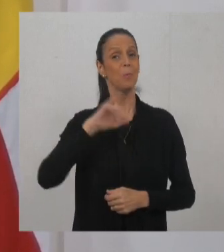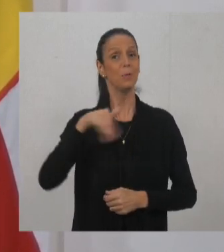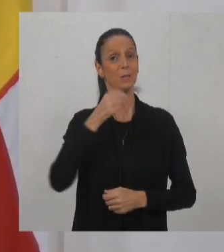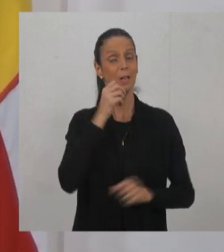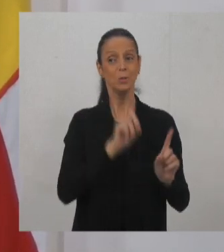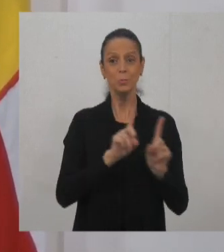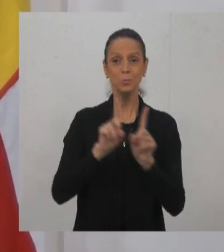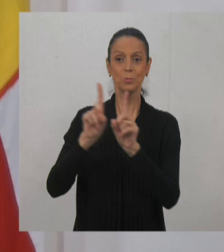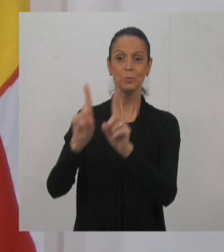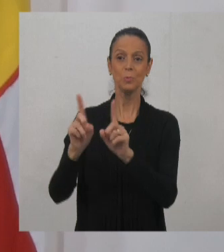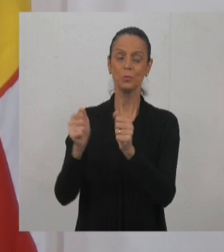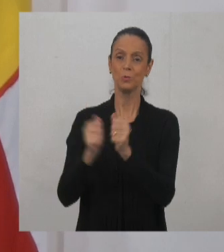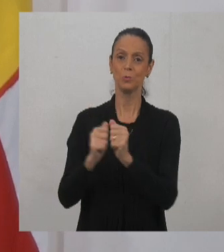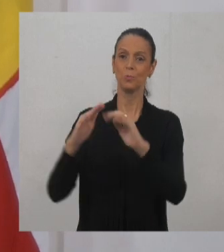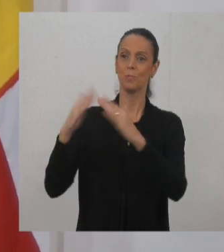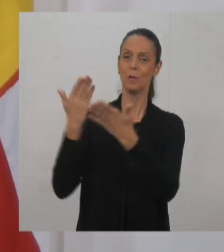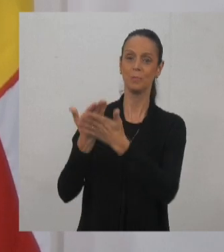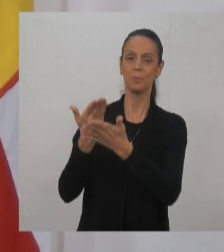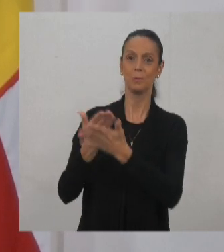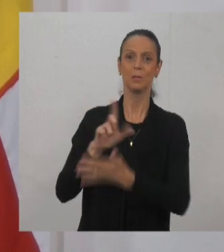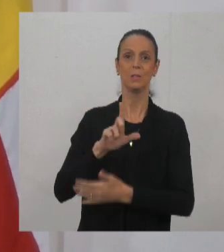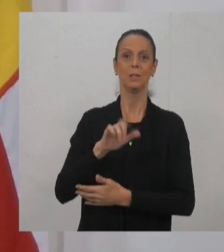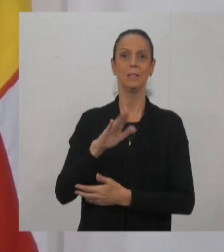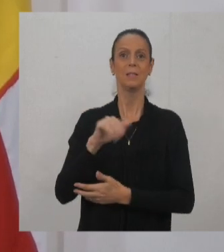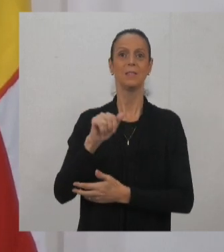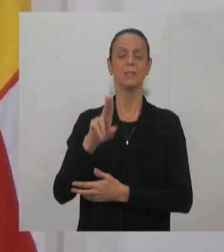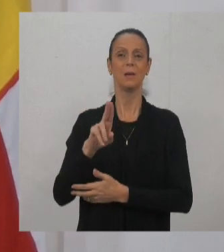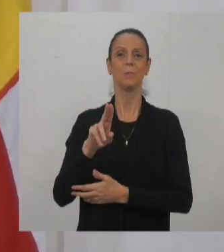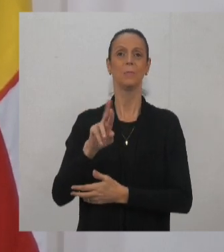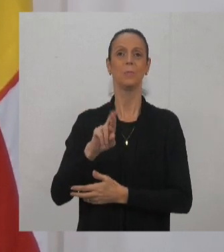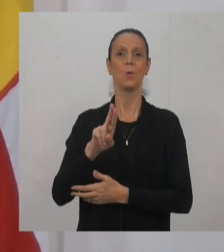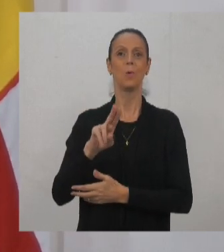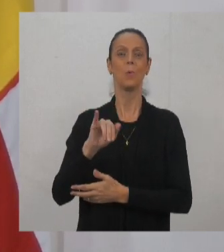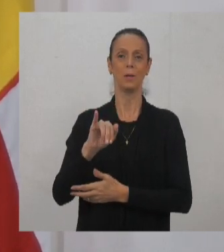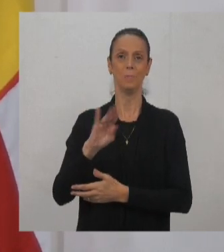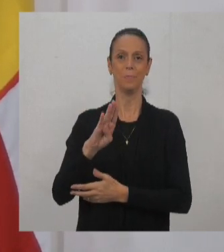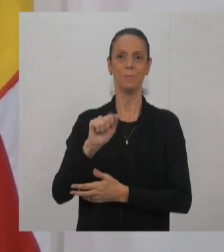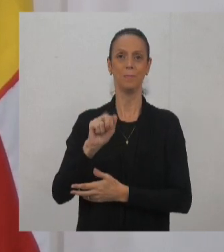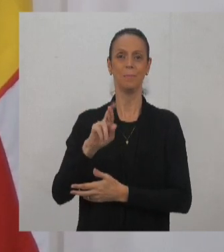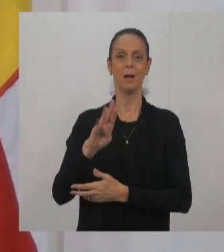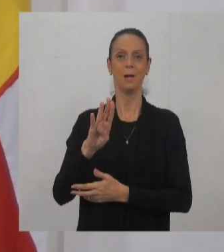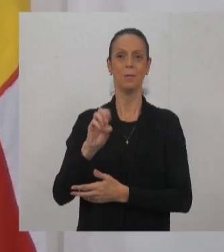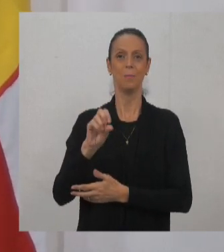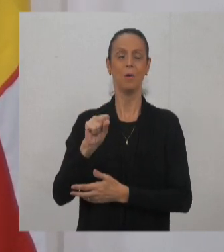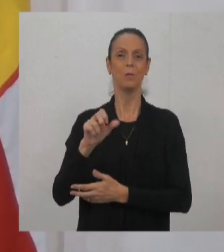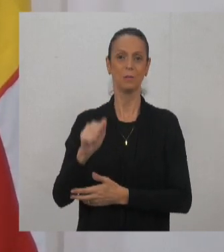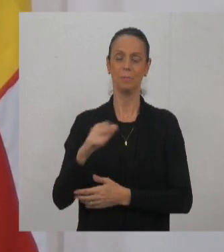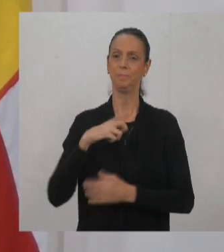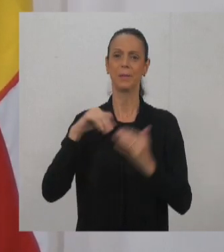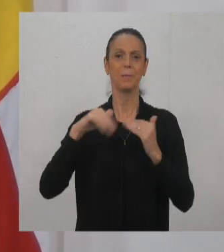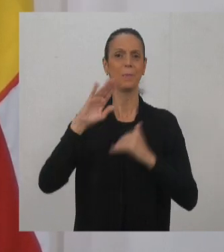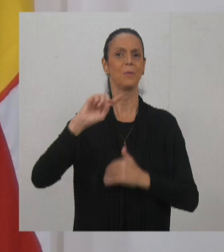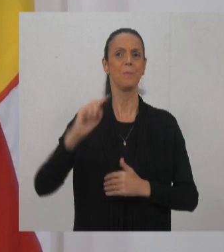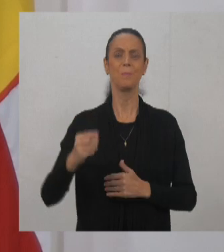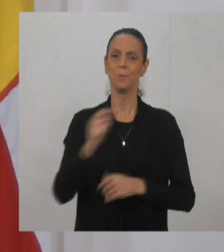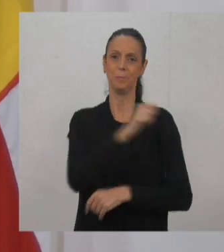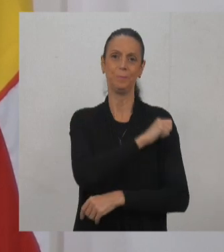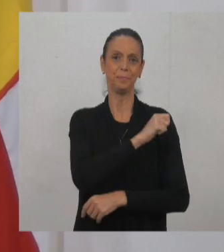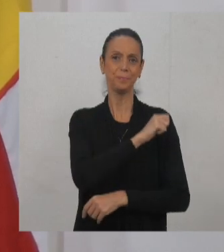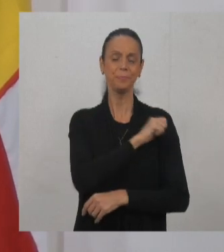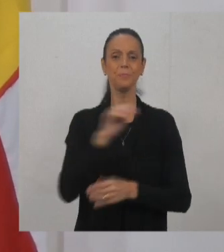uma escola chamada Liceu Rui Barbosa. É uma escola secundarista com mais de 1000 alunos no